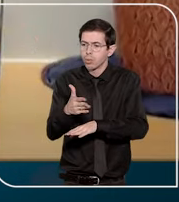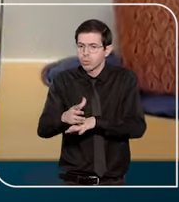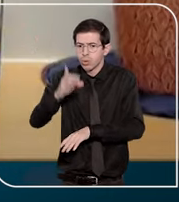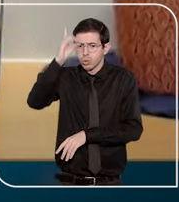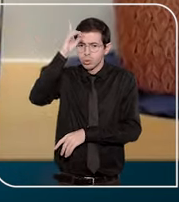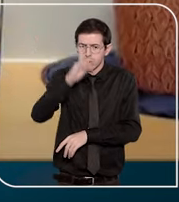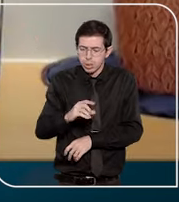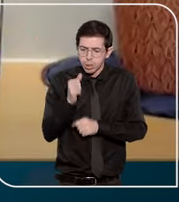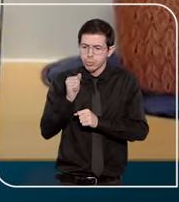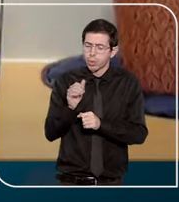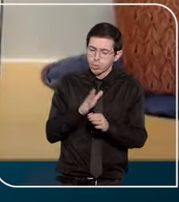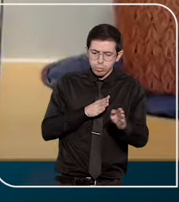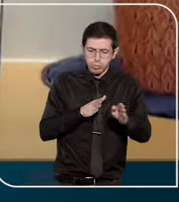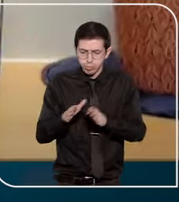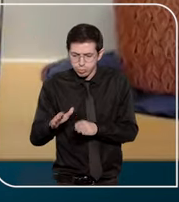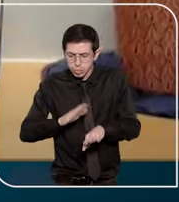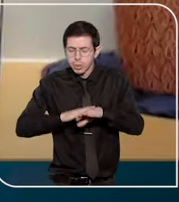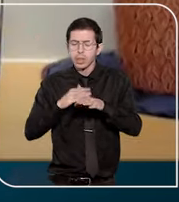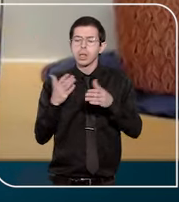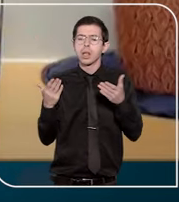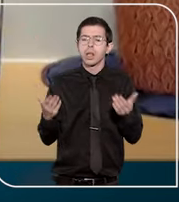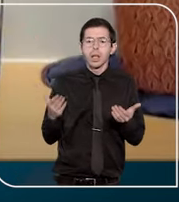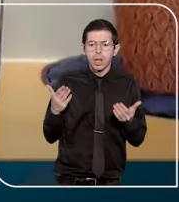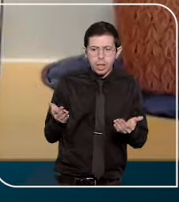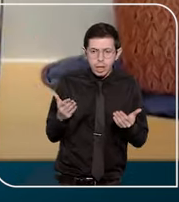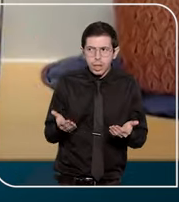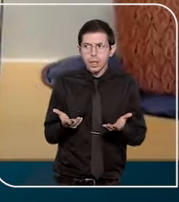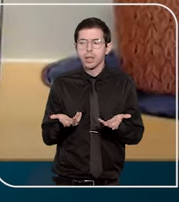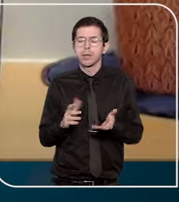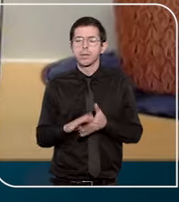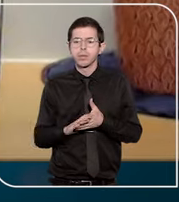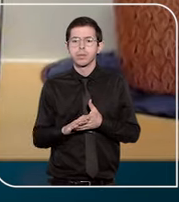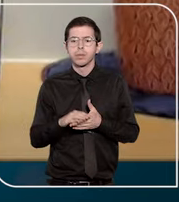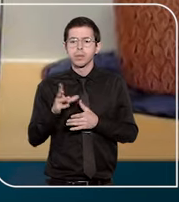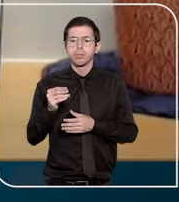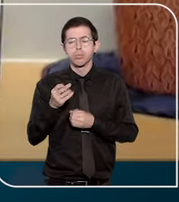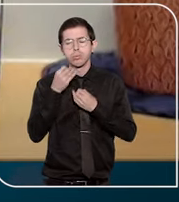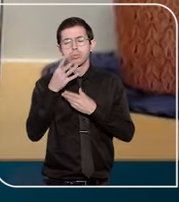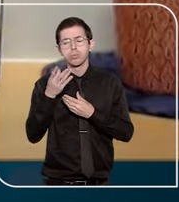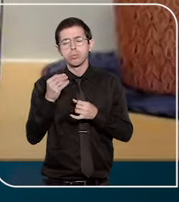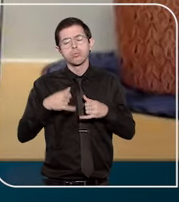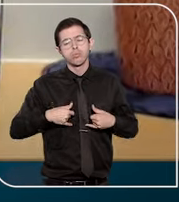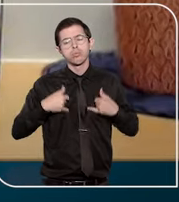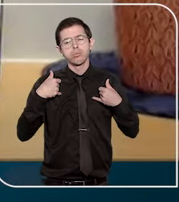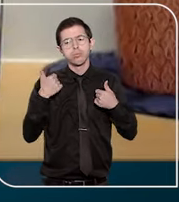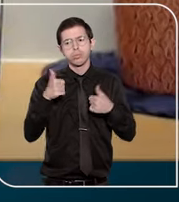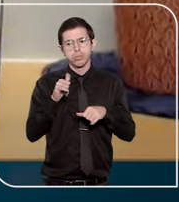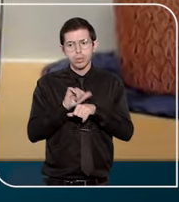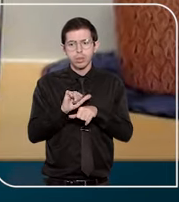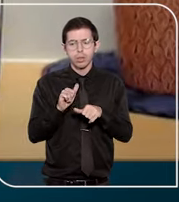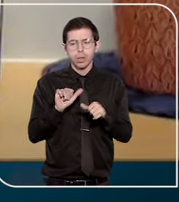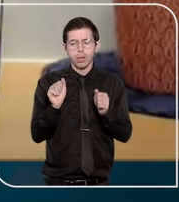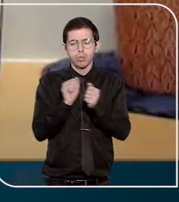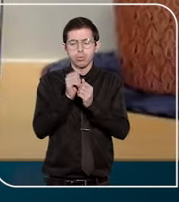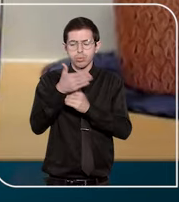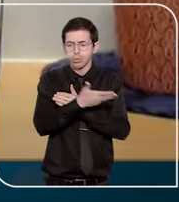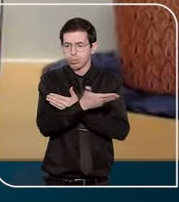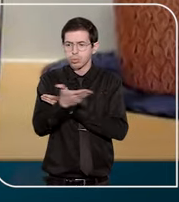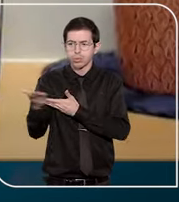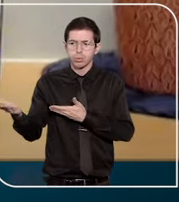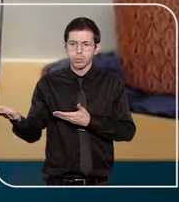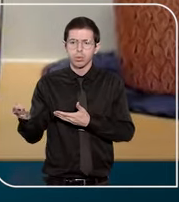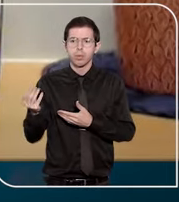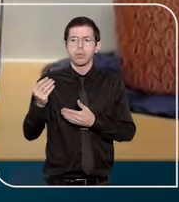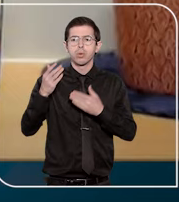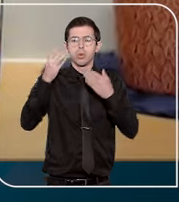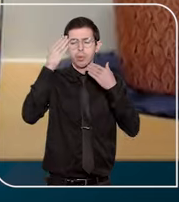ter acesso de uma forma mais leve. E foi muito bom, muito prazeroso estar aqui nessa tarde com vocês. Muito obrigado